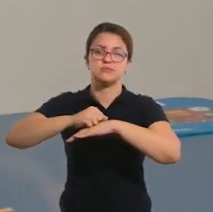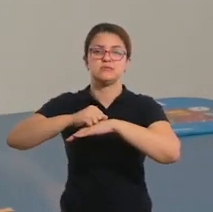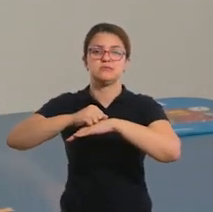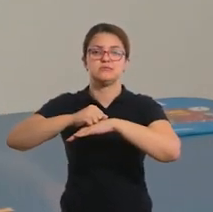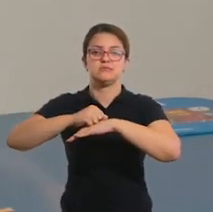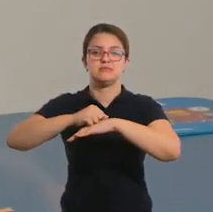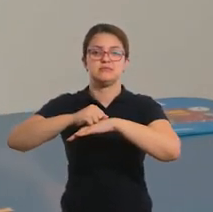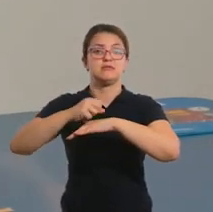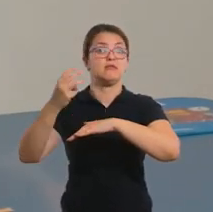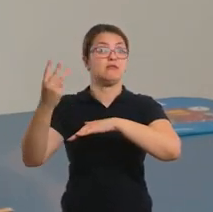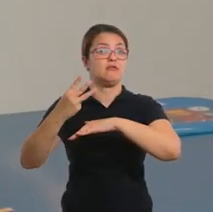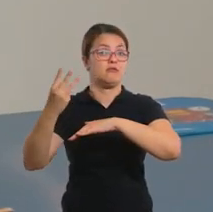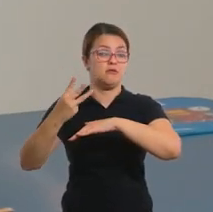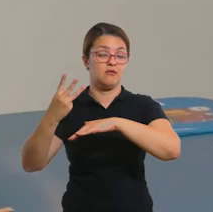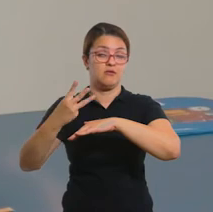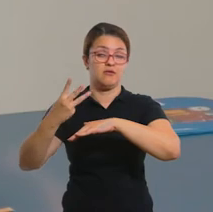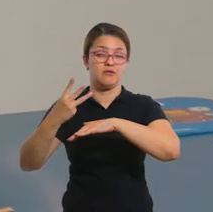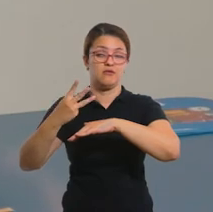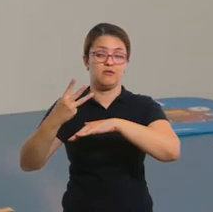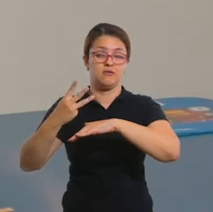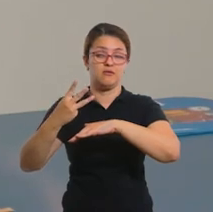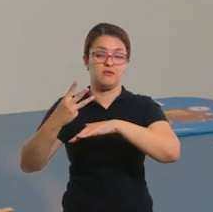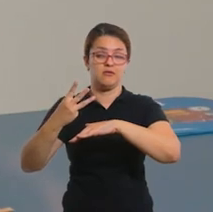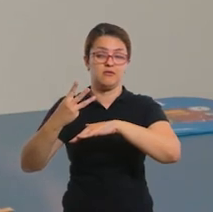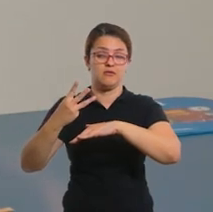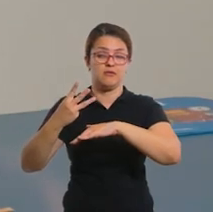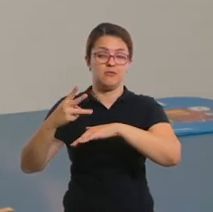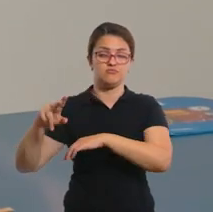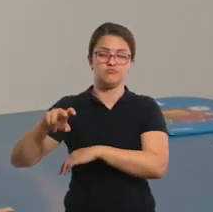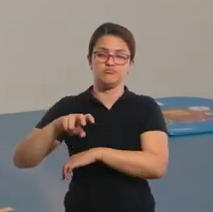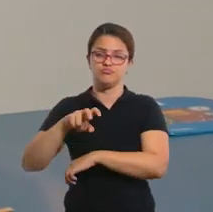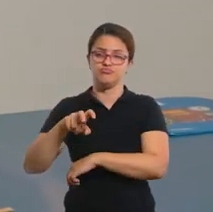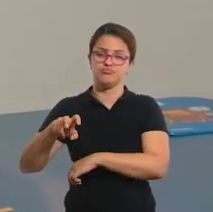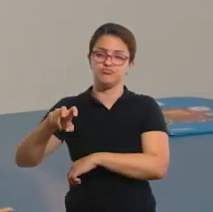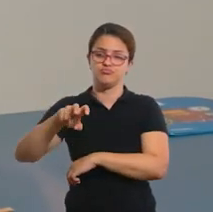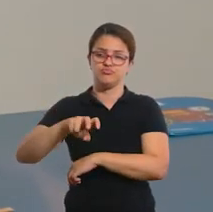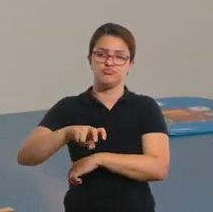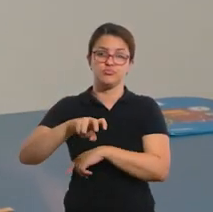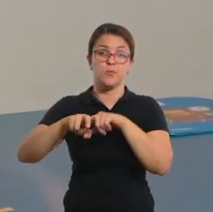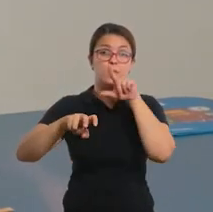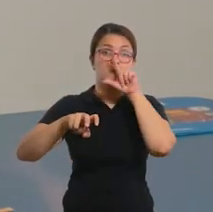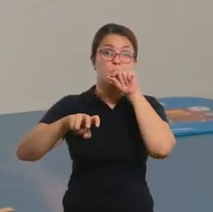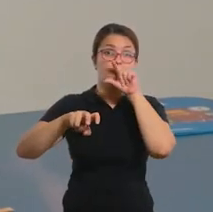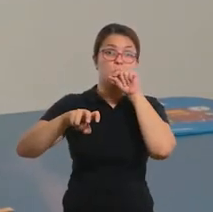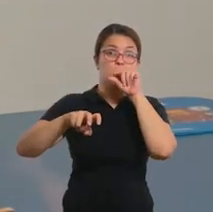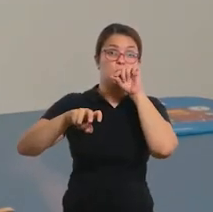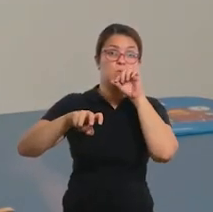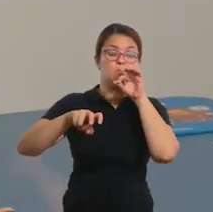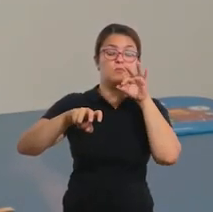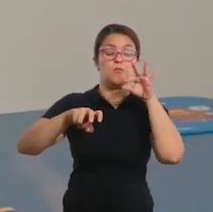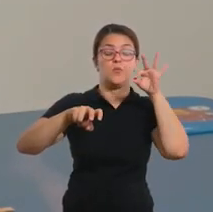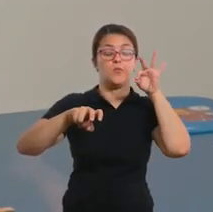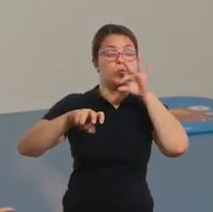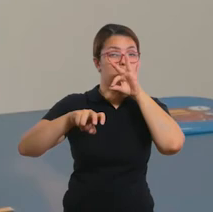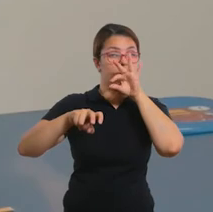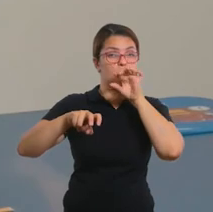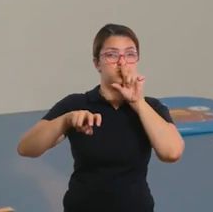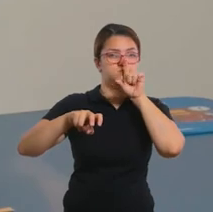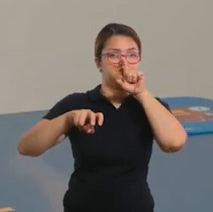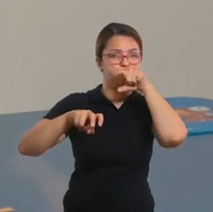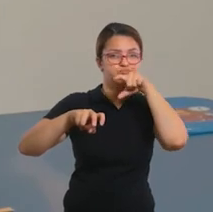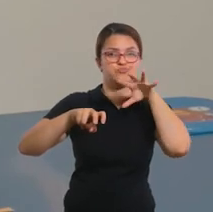nosso consumidor terciário. E nós podemos dizer que a cobra serve de alimento para o